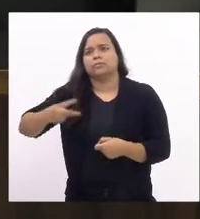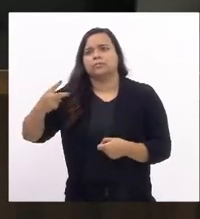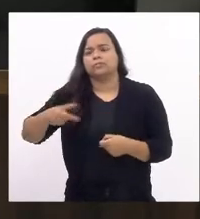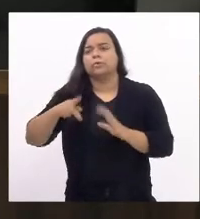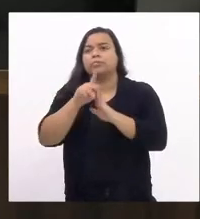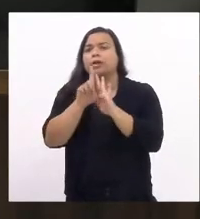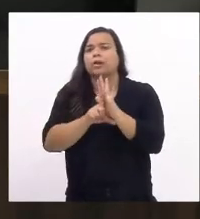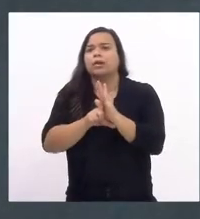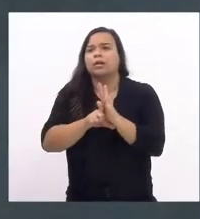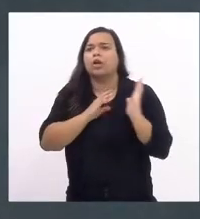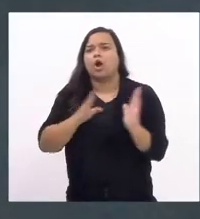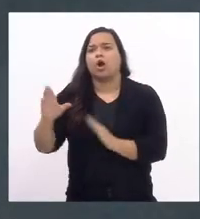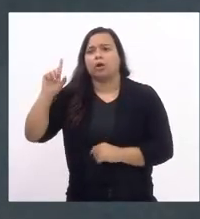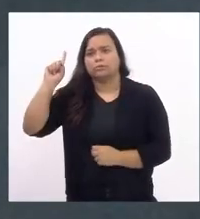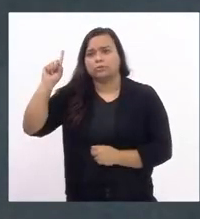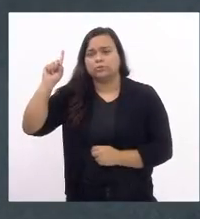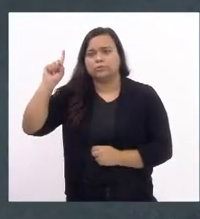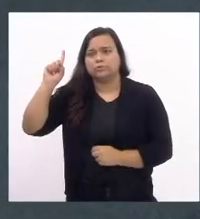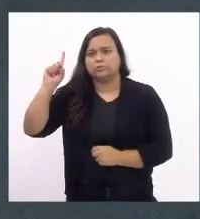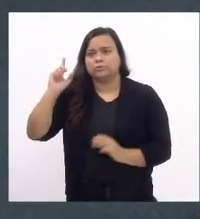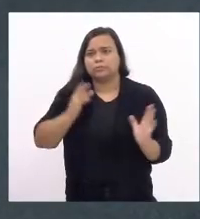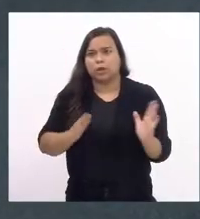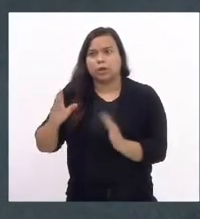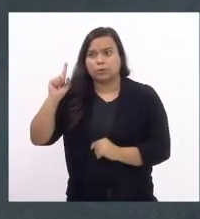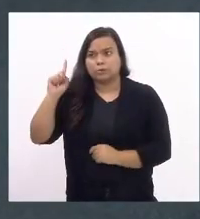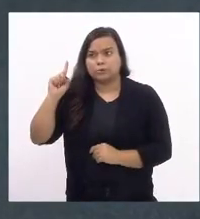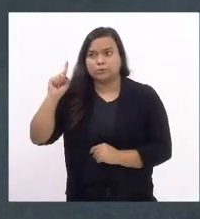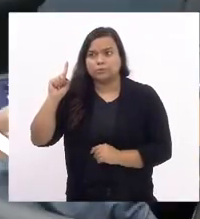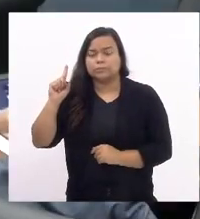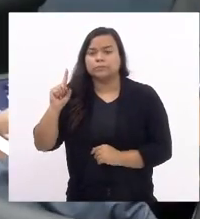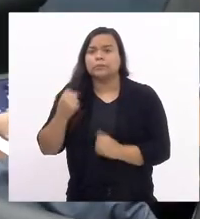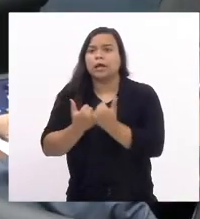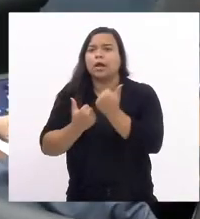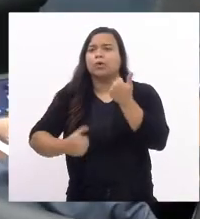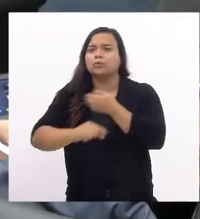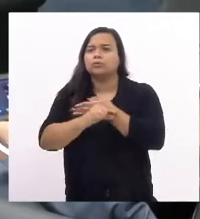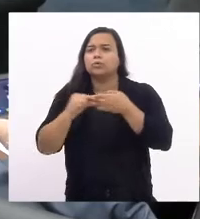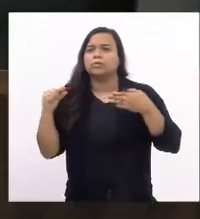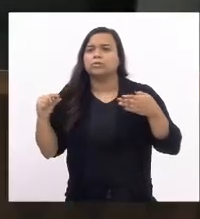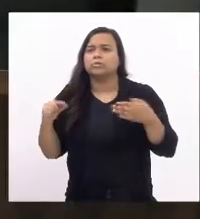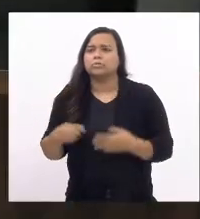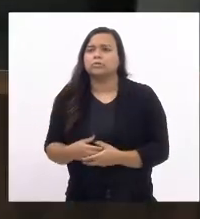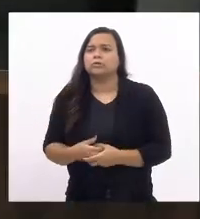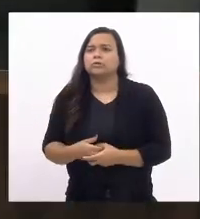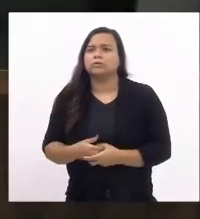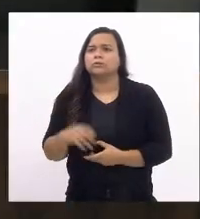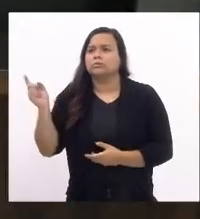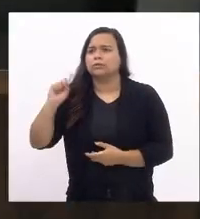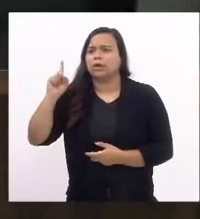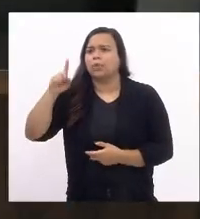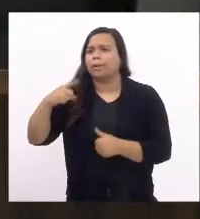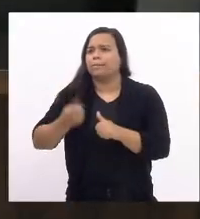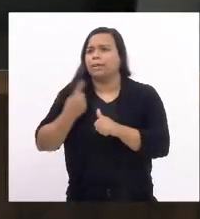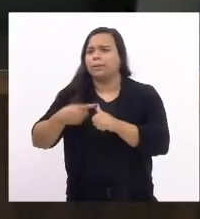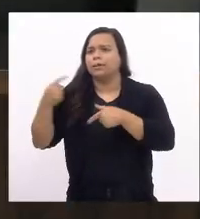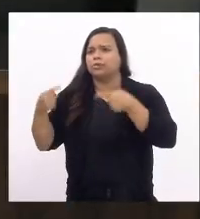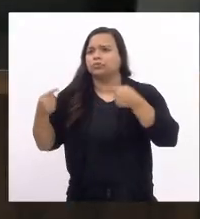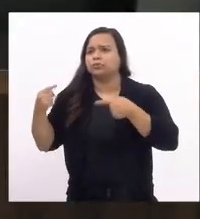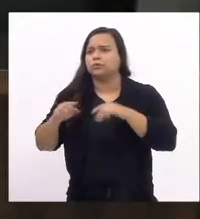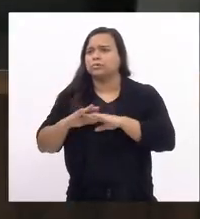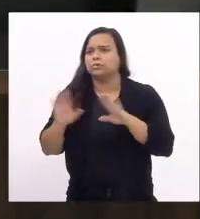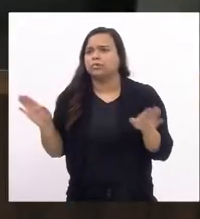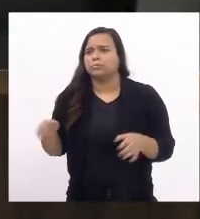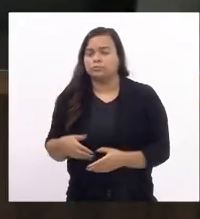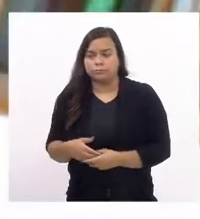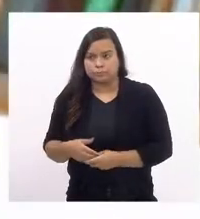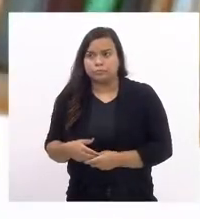Qual ordem, senhor presidente? Questão de ordem. Qual autoria? Não, esse ainda é a primeira discussão. Eu liberar qual autoria para todos.